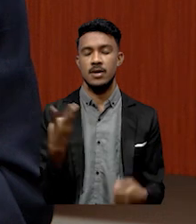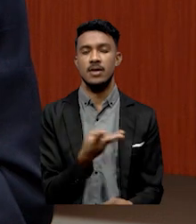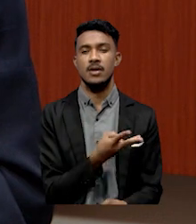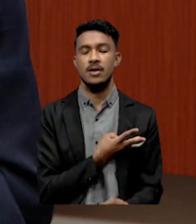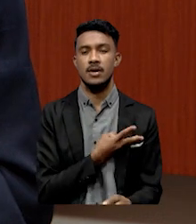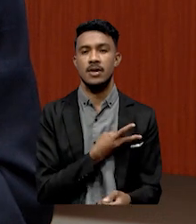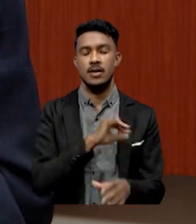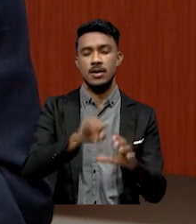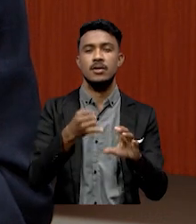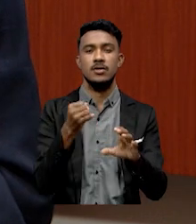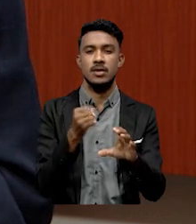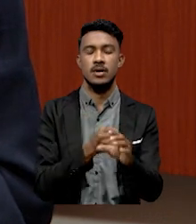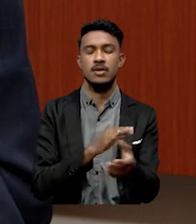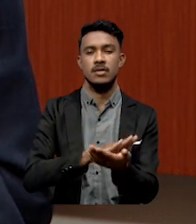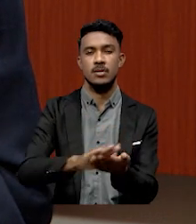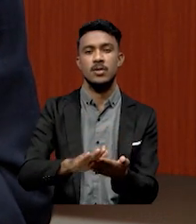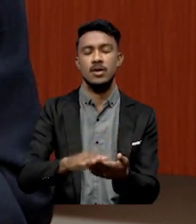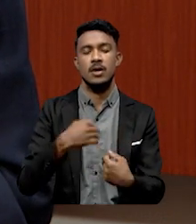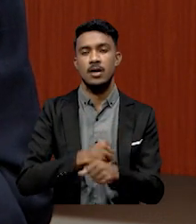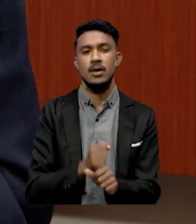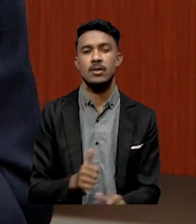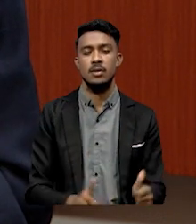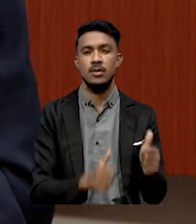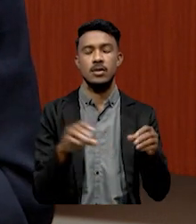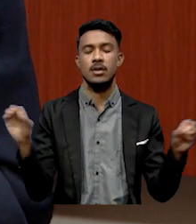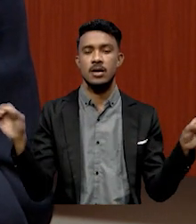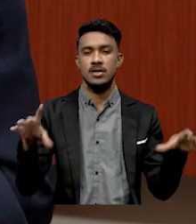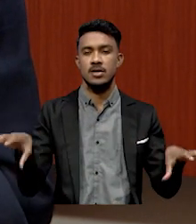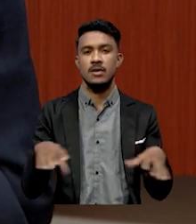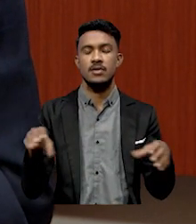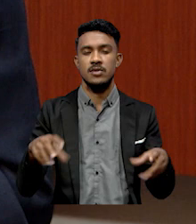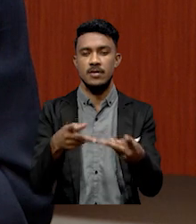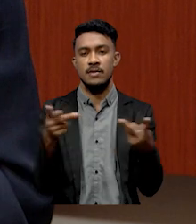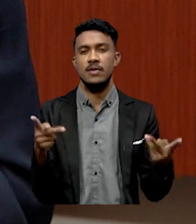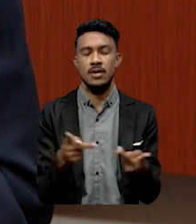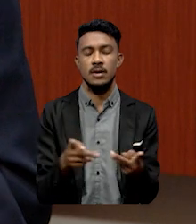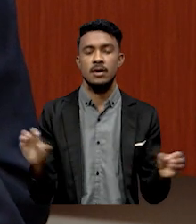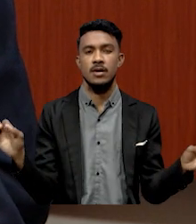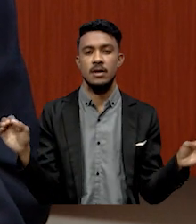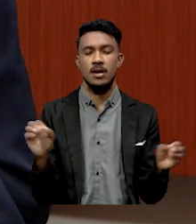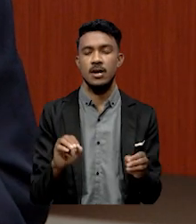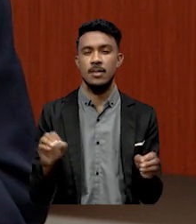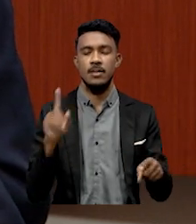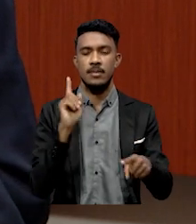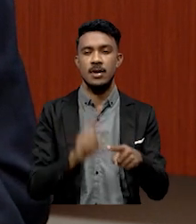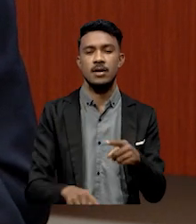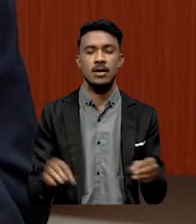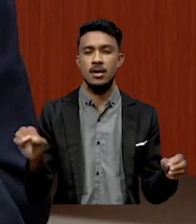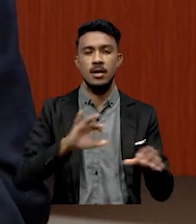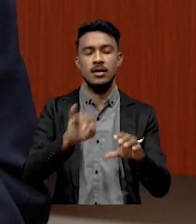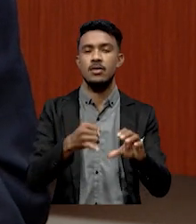inclusivo, sustentável, investimento lá é campo de trabalho, lá os né, la sustentável e la